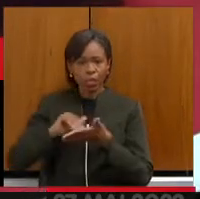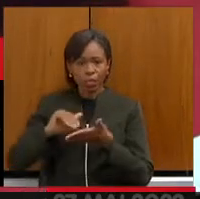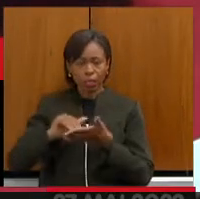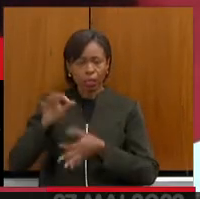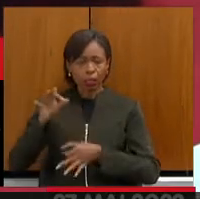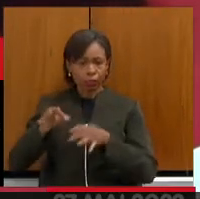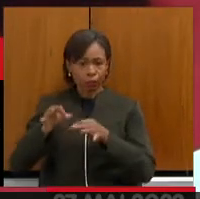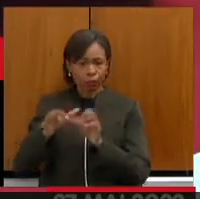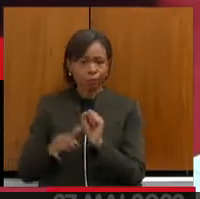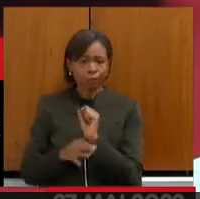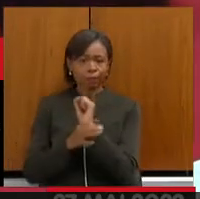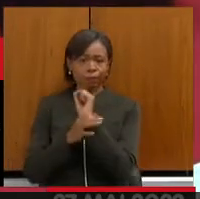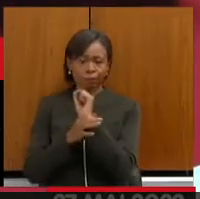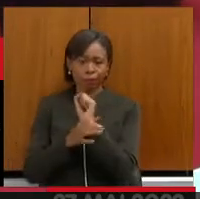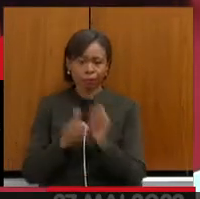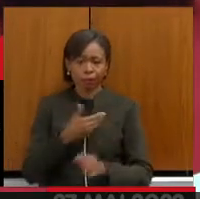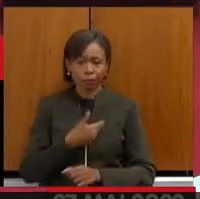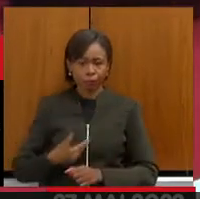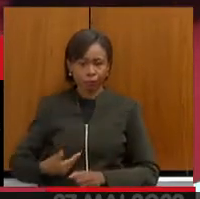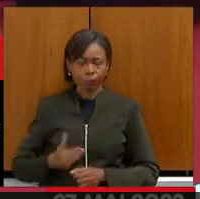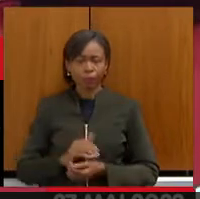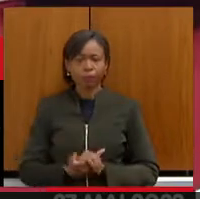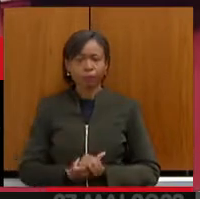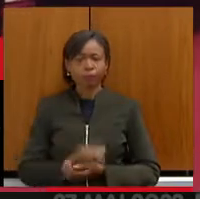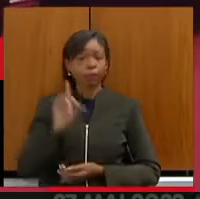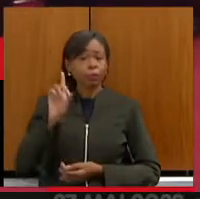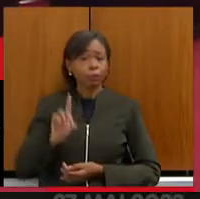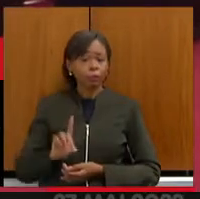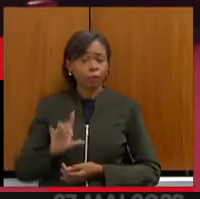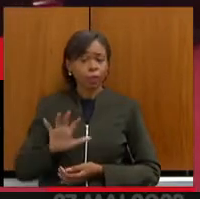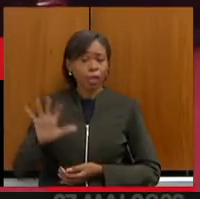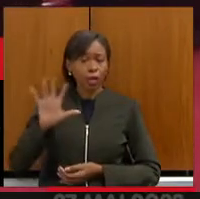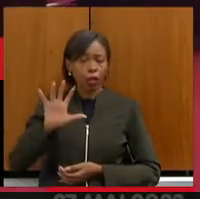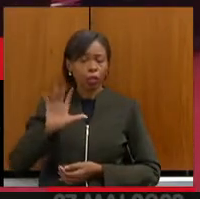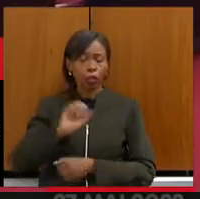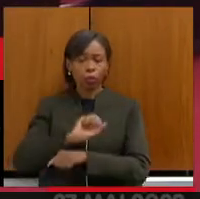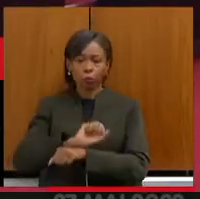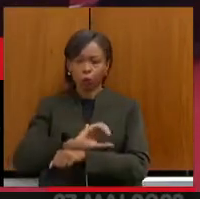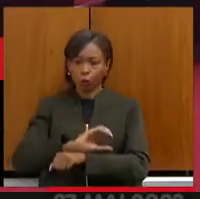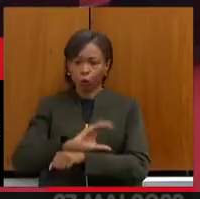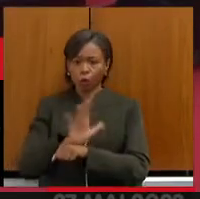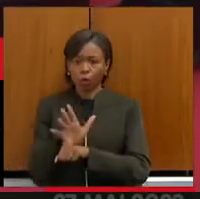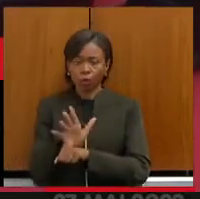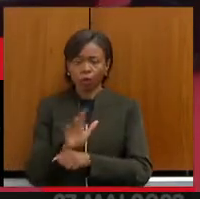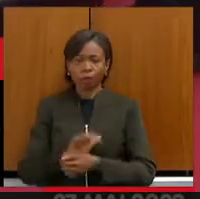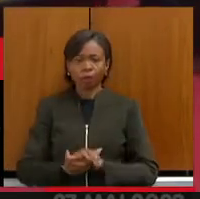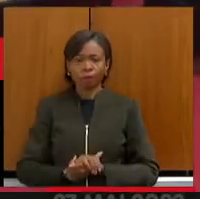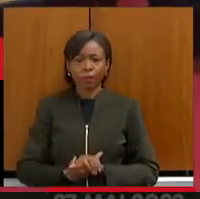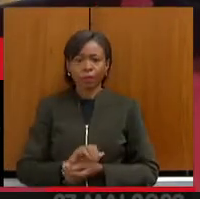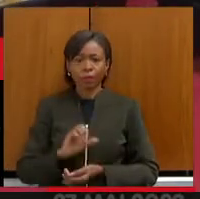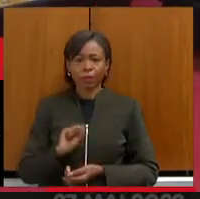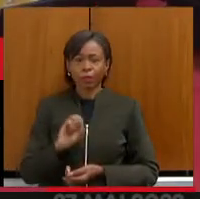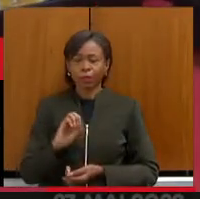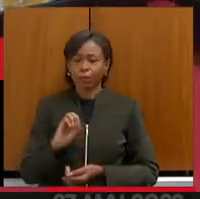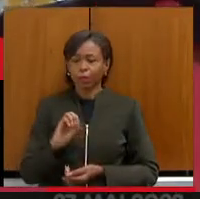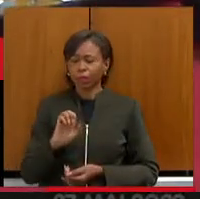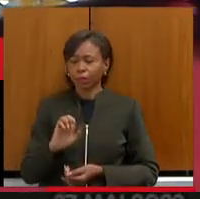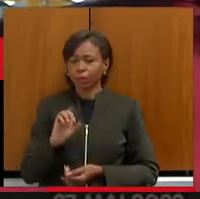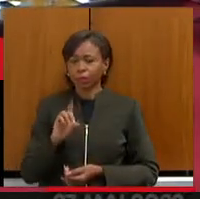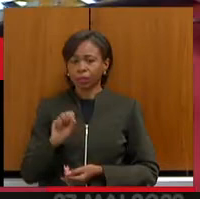Estado de justiça e Segurança Pública diretoria Regional de Montes Claros da sedese